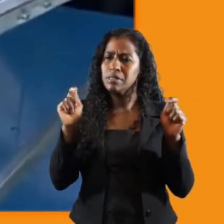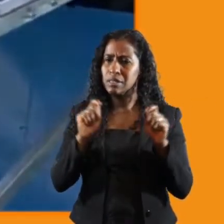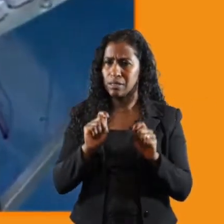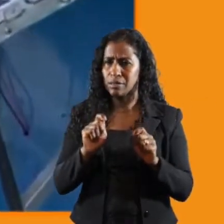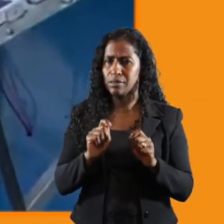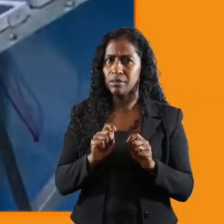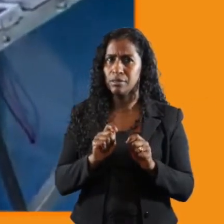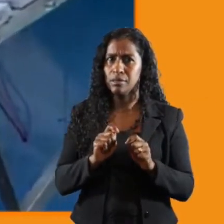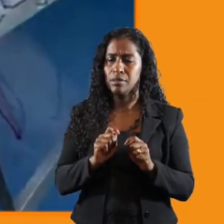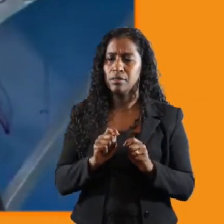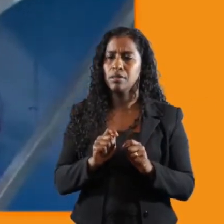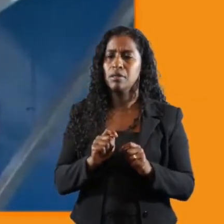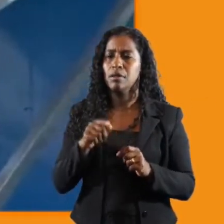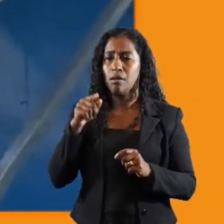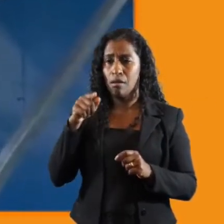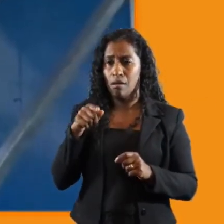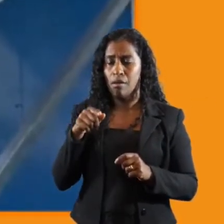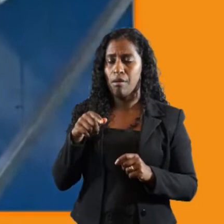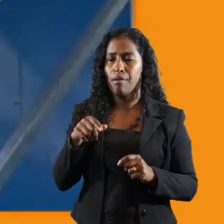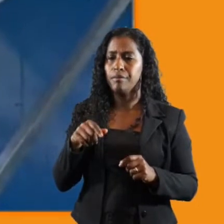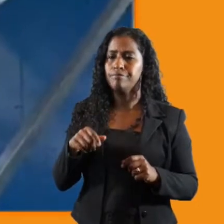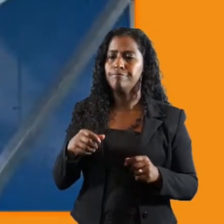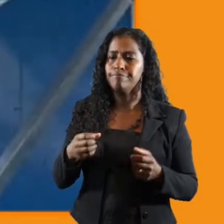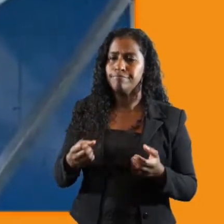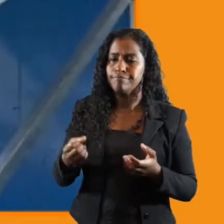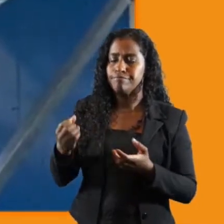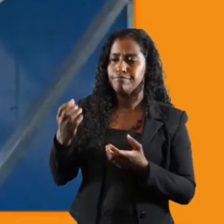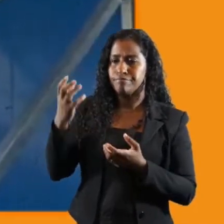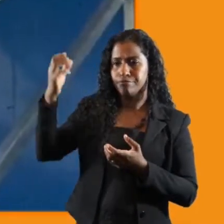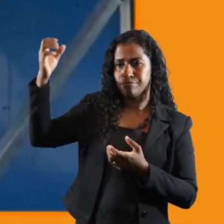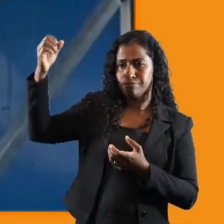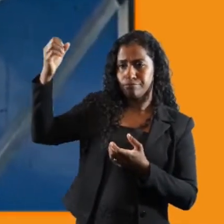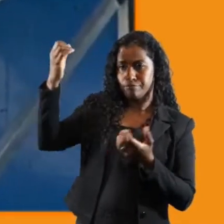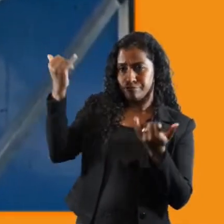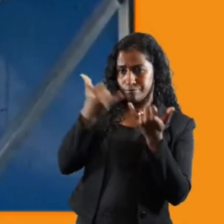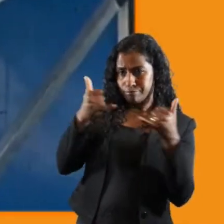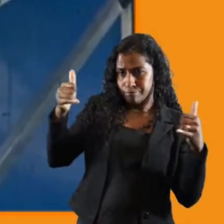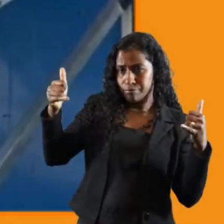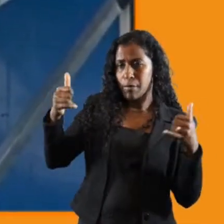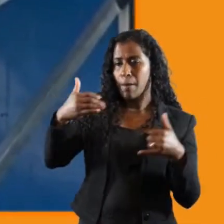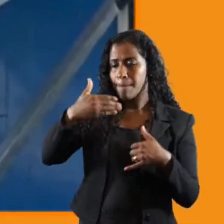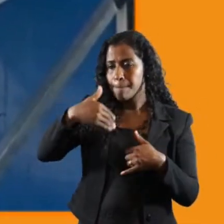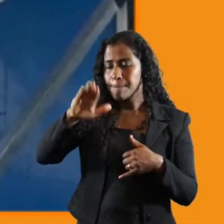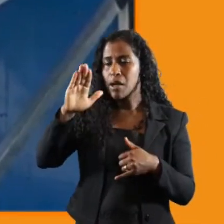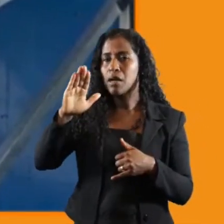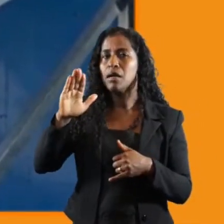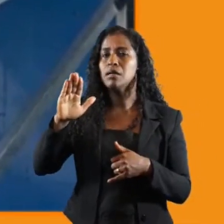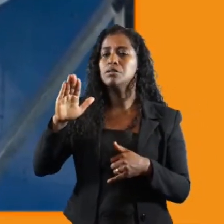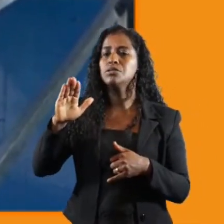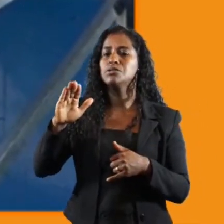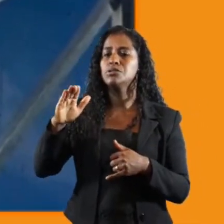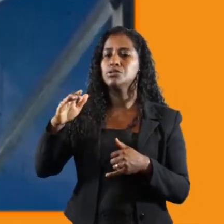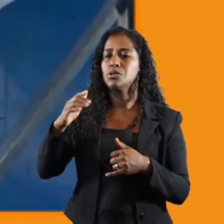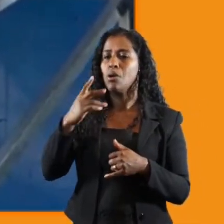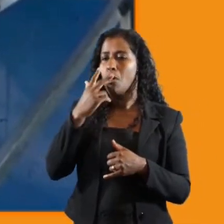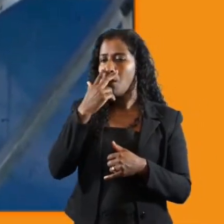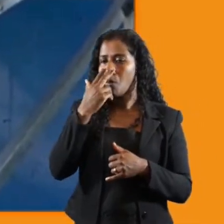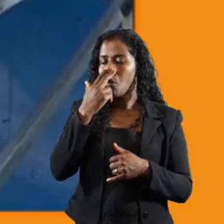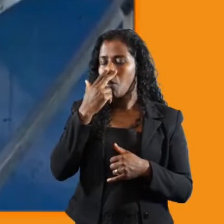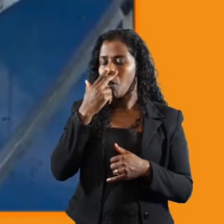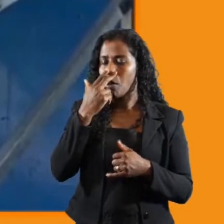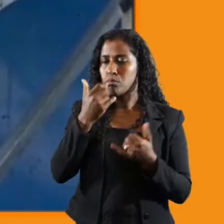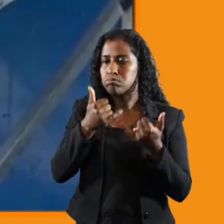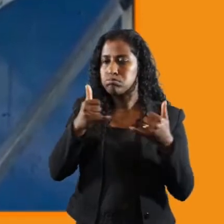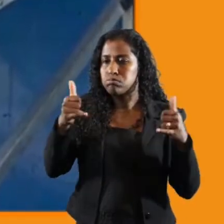assim, a eficiência é a produção de energia. Quanto mais eficiente o módulo é, ele produz a mesma quantidade de energia num